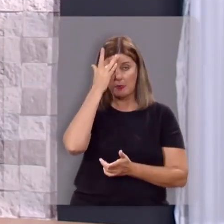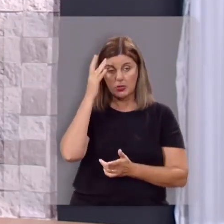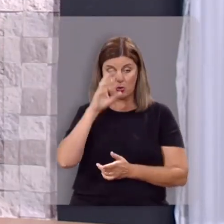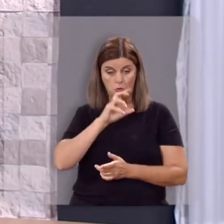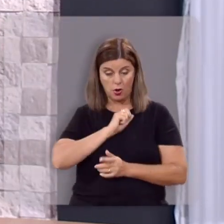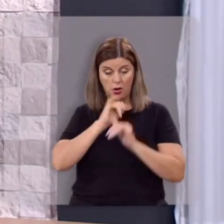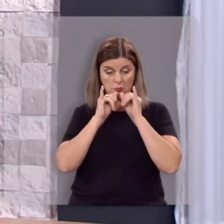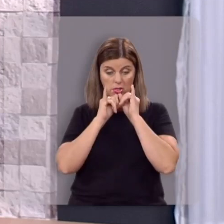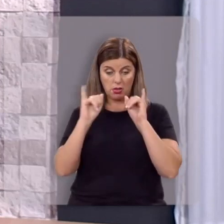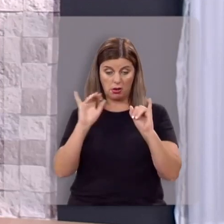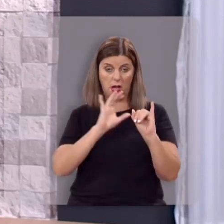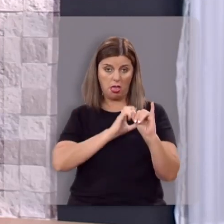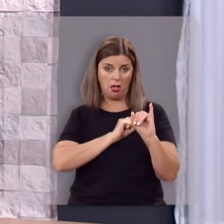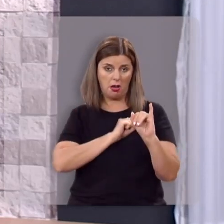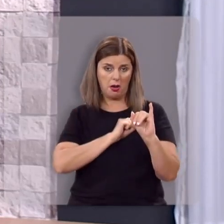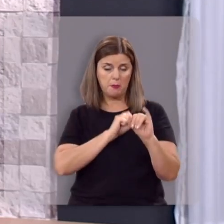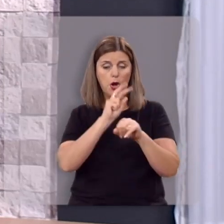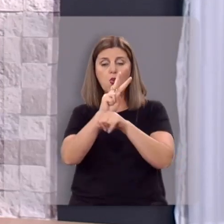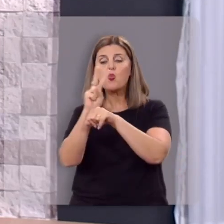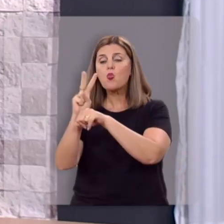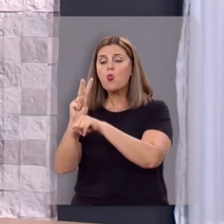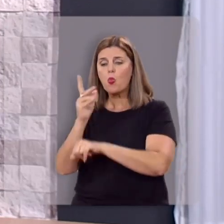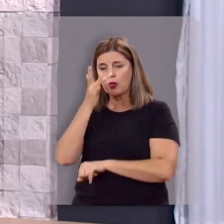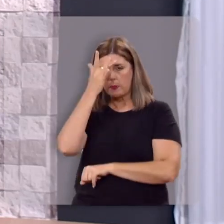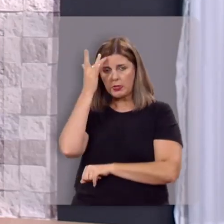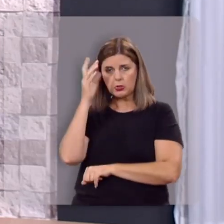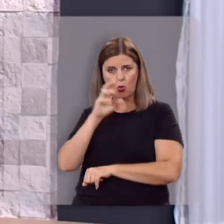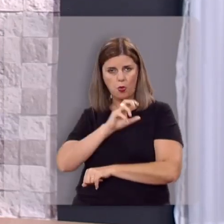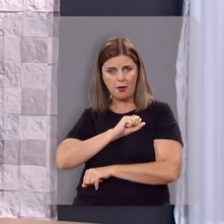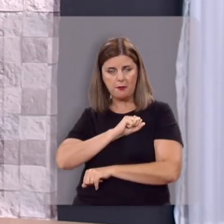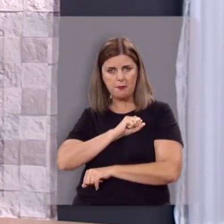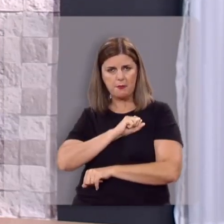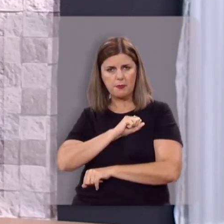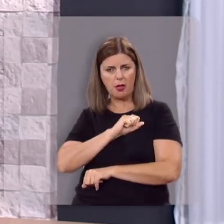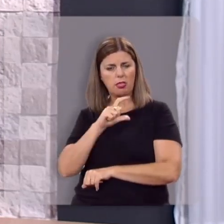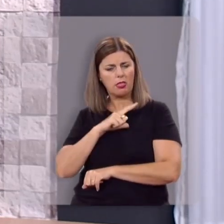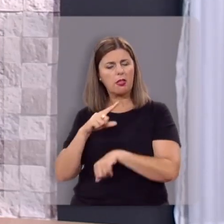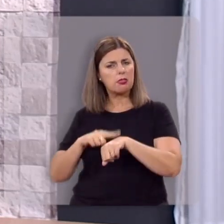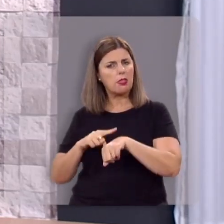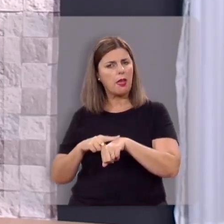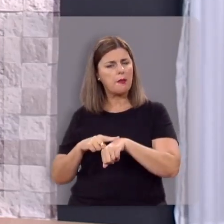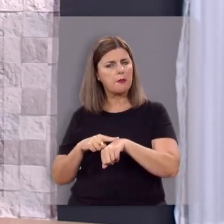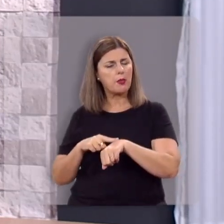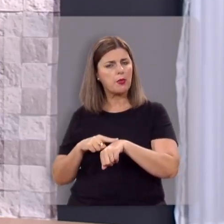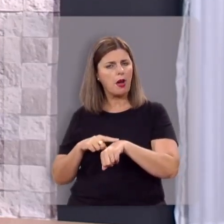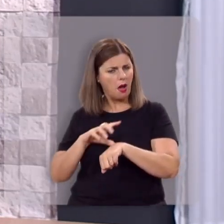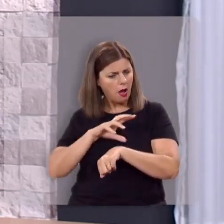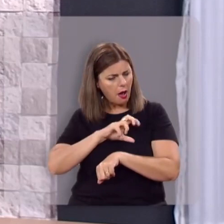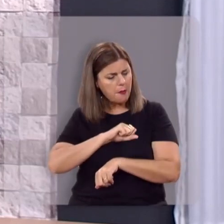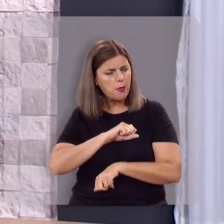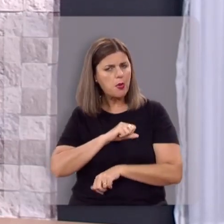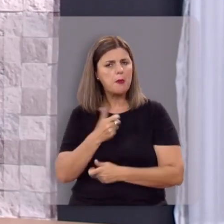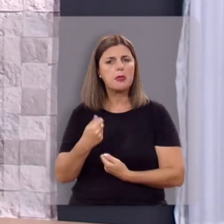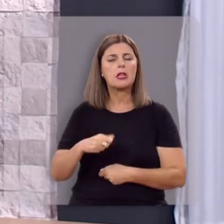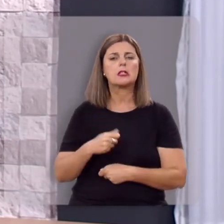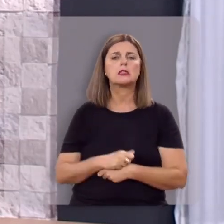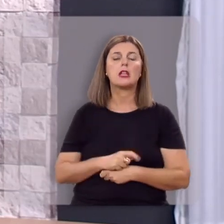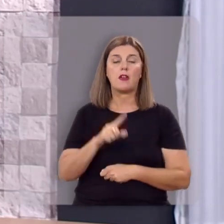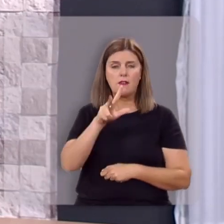Quem ama, declara que ama. Quem ama, cuida da pessoa amada. Quem ama, tem tempo para a pessoa amada.